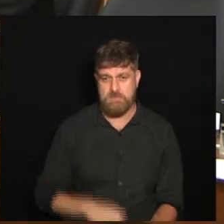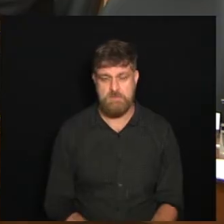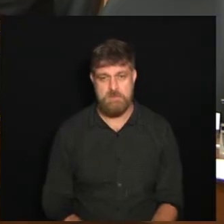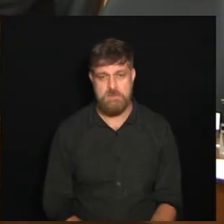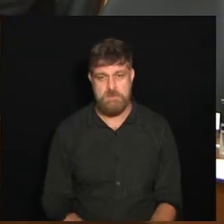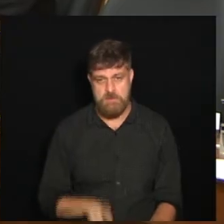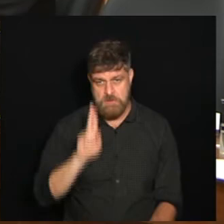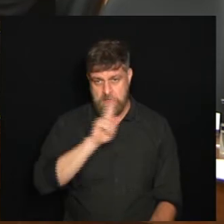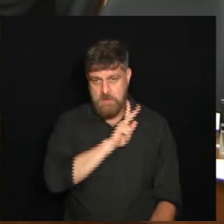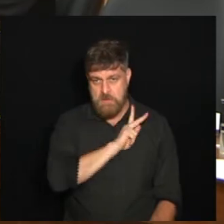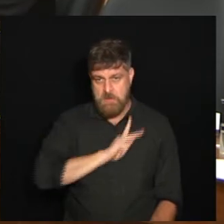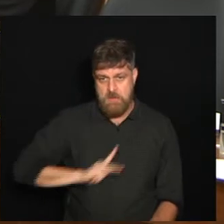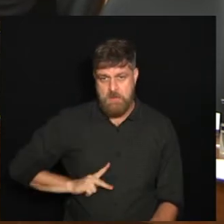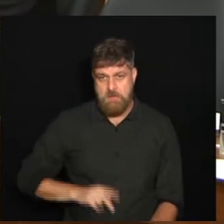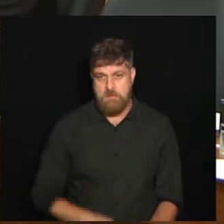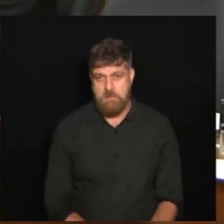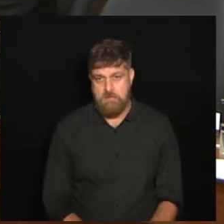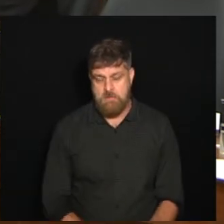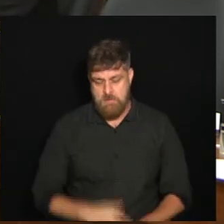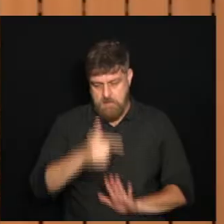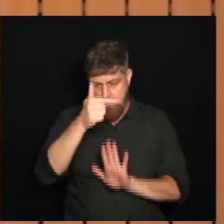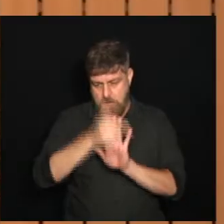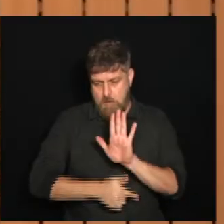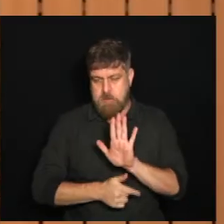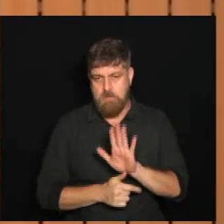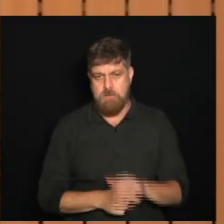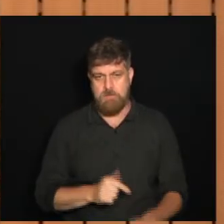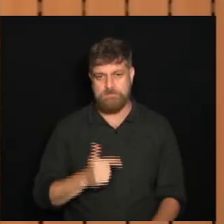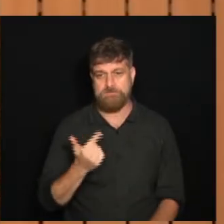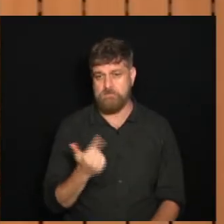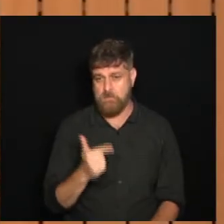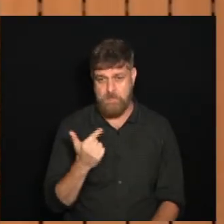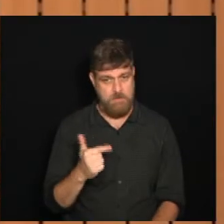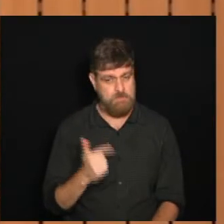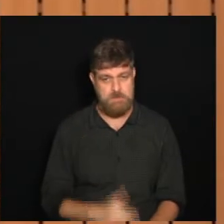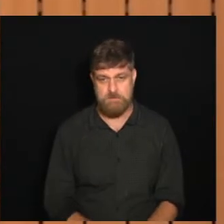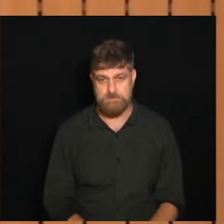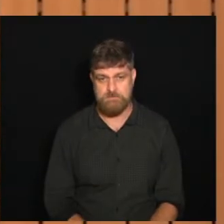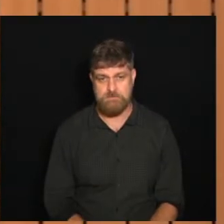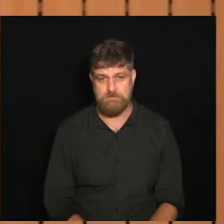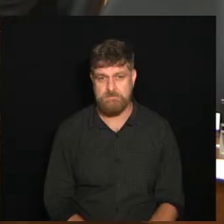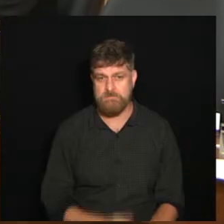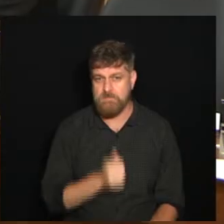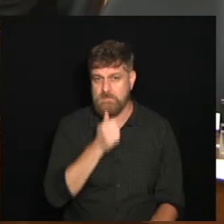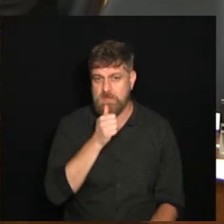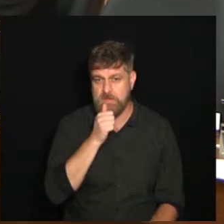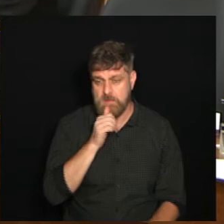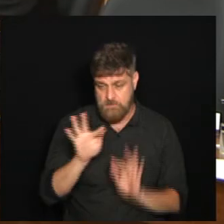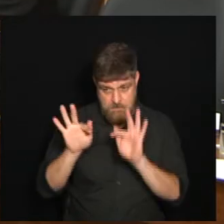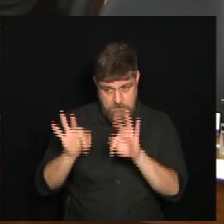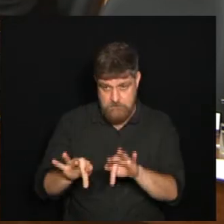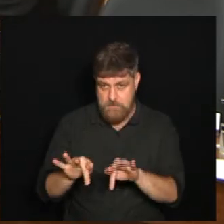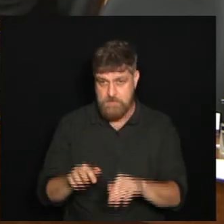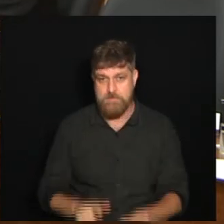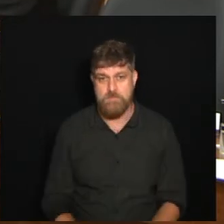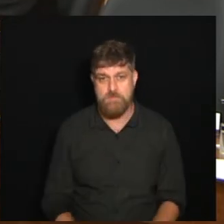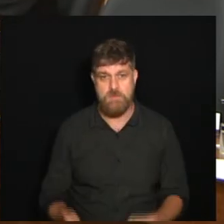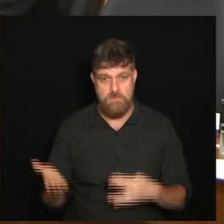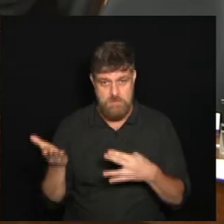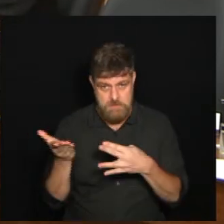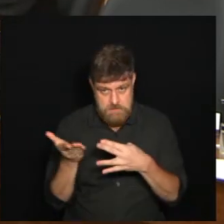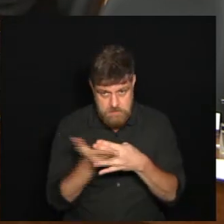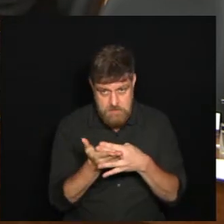Senhor presidente Marcos Bernardelli, não há vereadores inscritos. Eu ainda não vou encerrar e vou